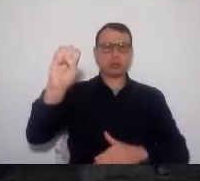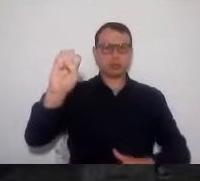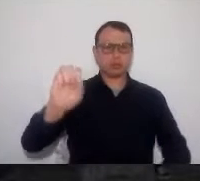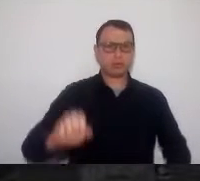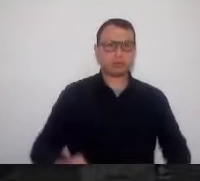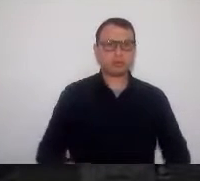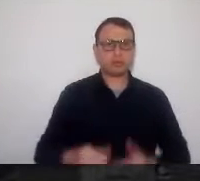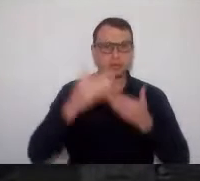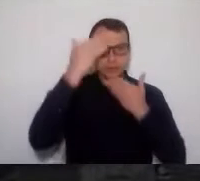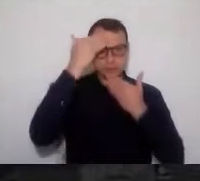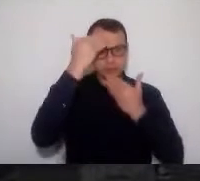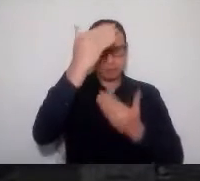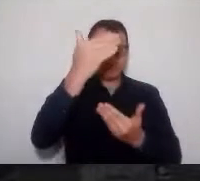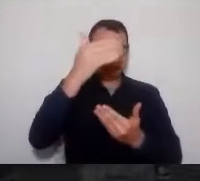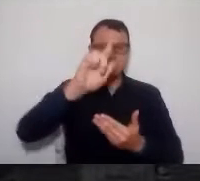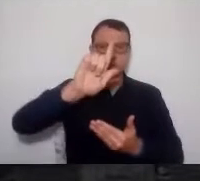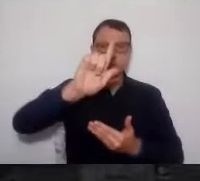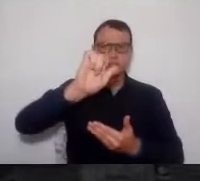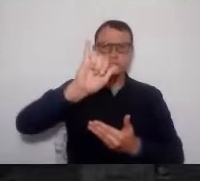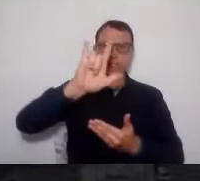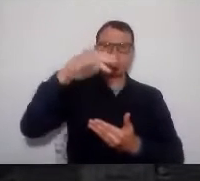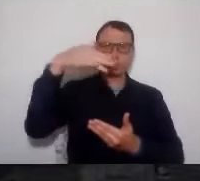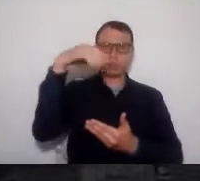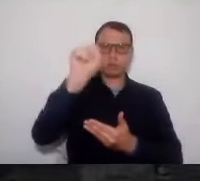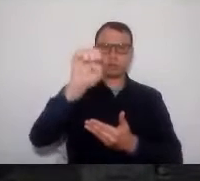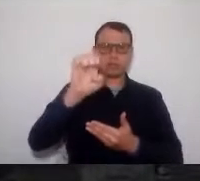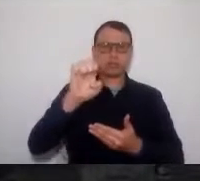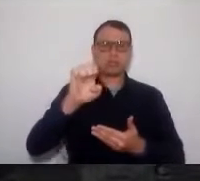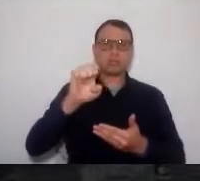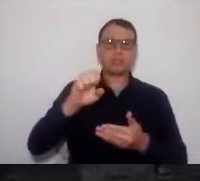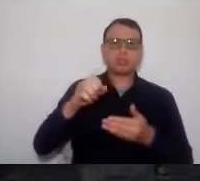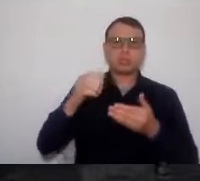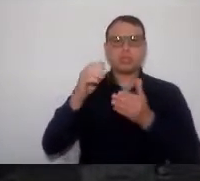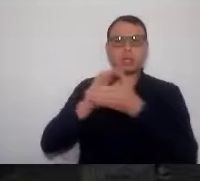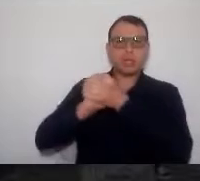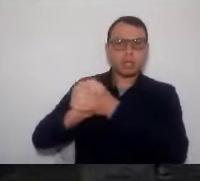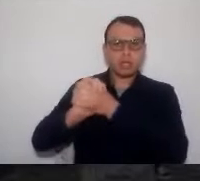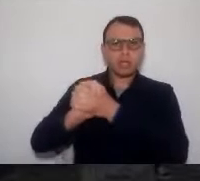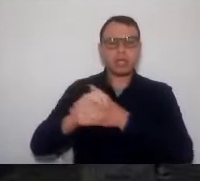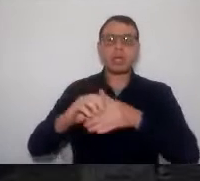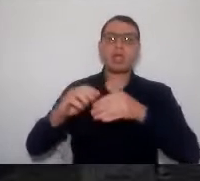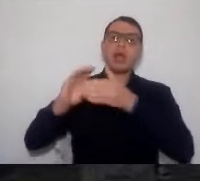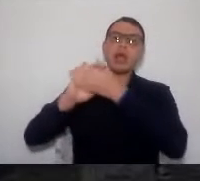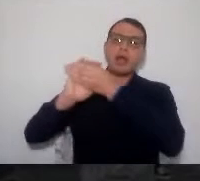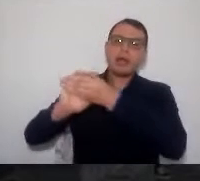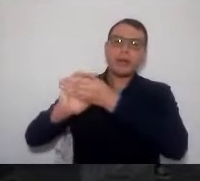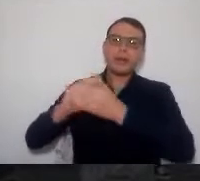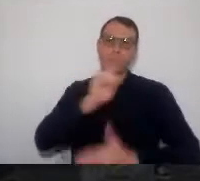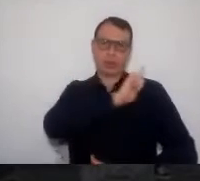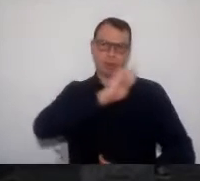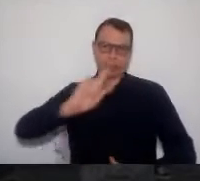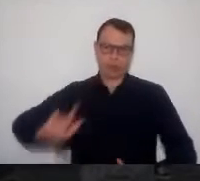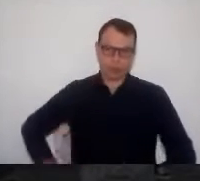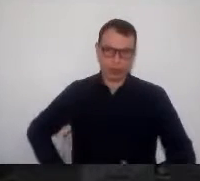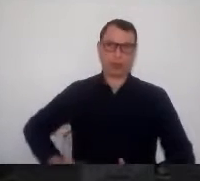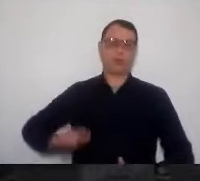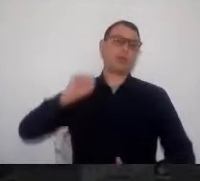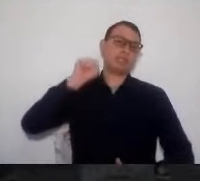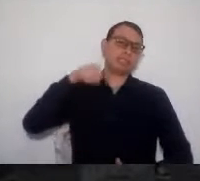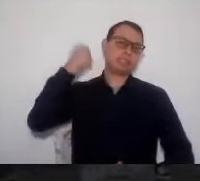Obrigado, Gilson. Quero aqui cumprimentar nosso amigo, senador, governador Roberto